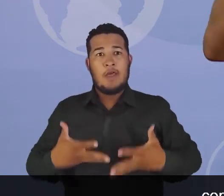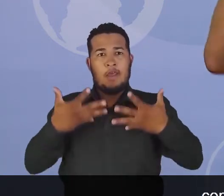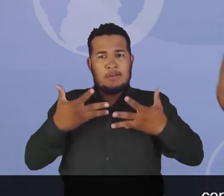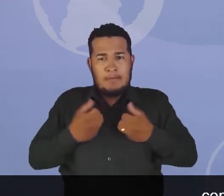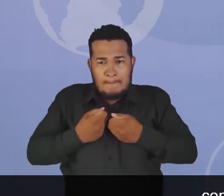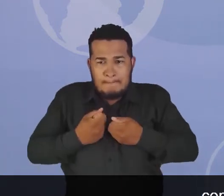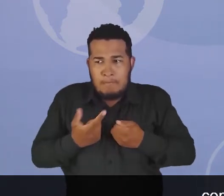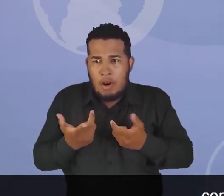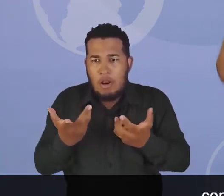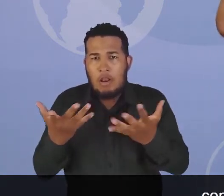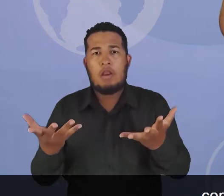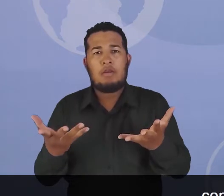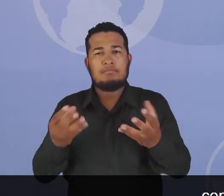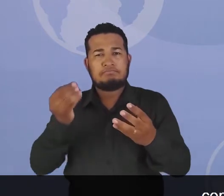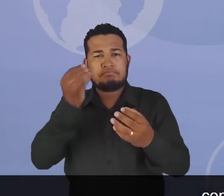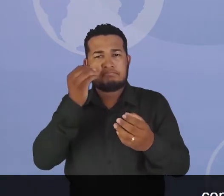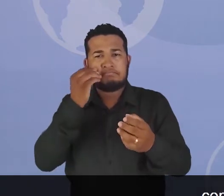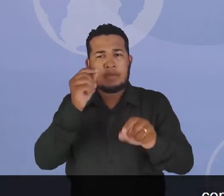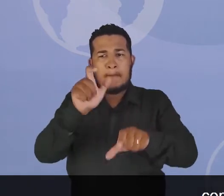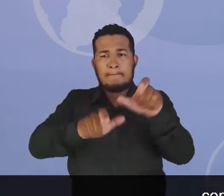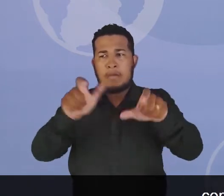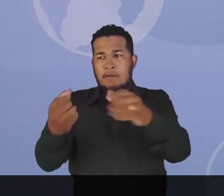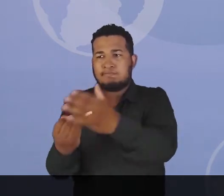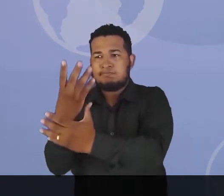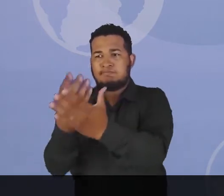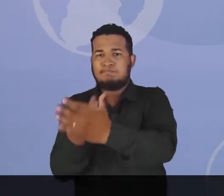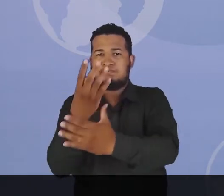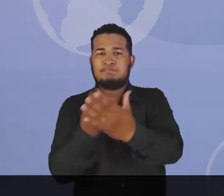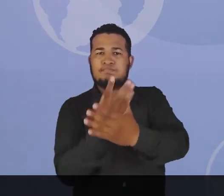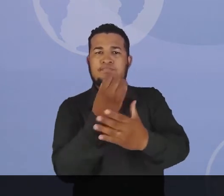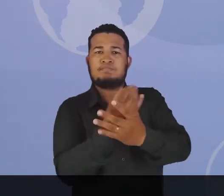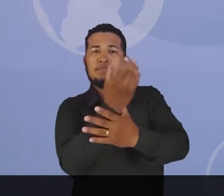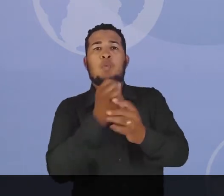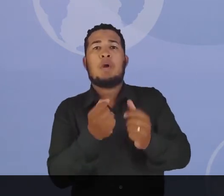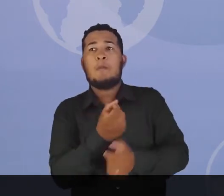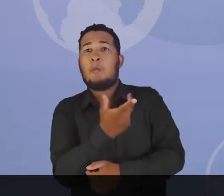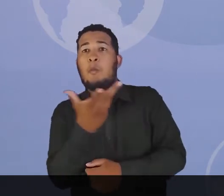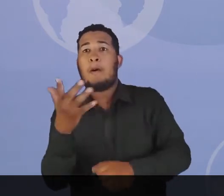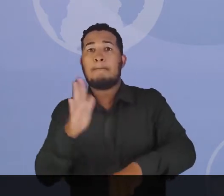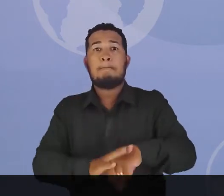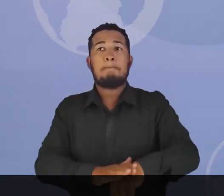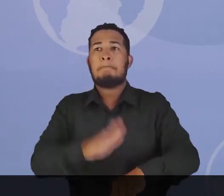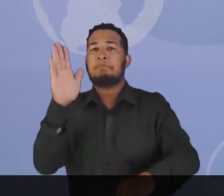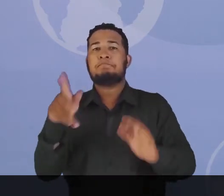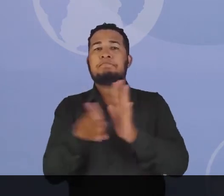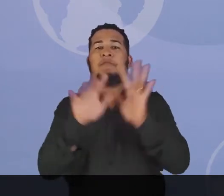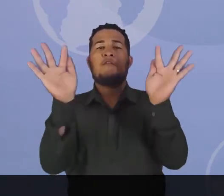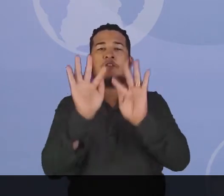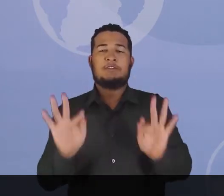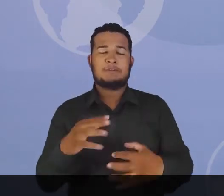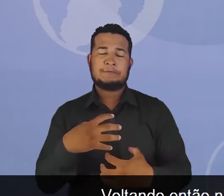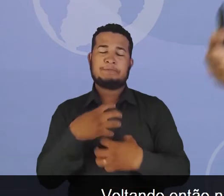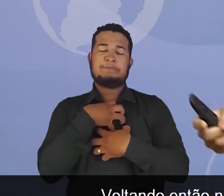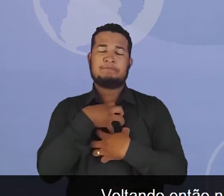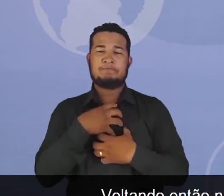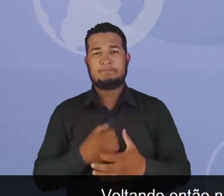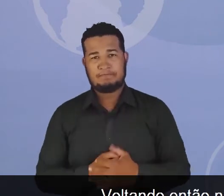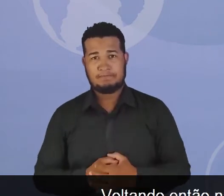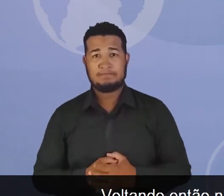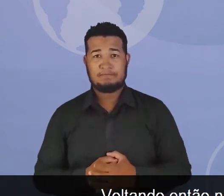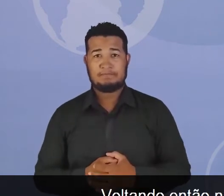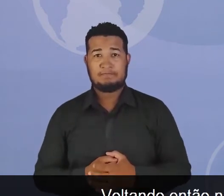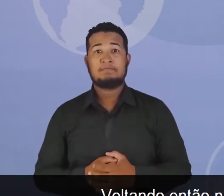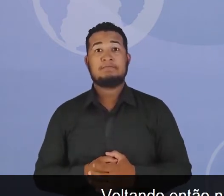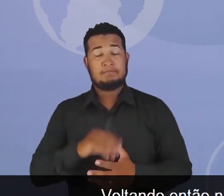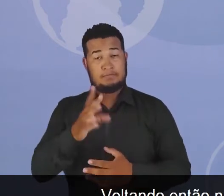recursos de modo a produzir a maior quantidade de felicidade possível? Voltando,